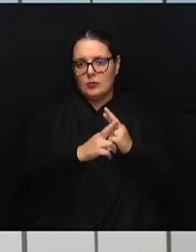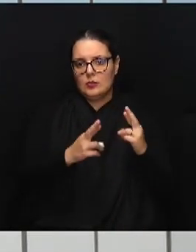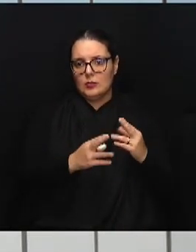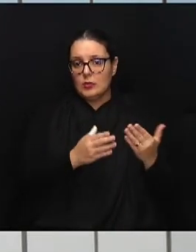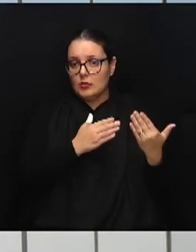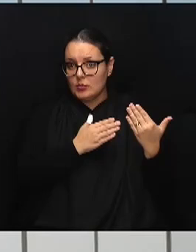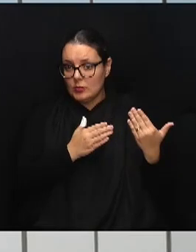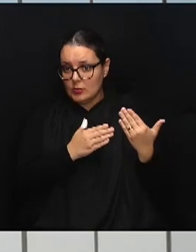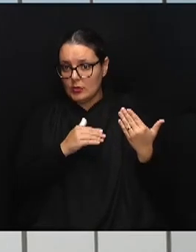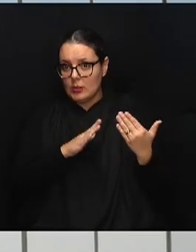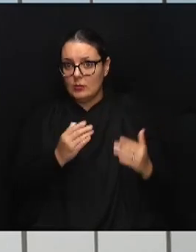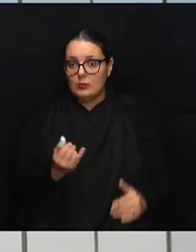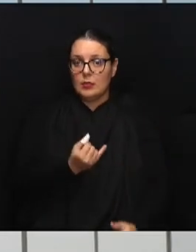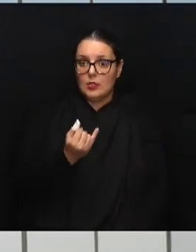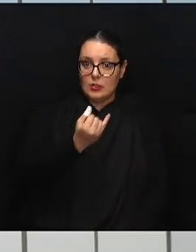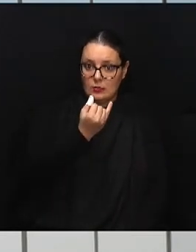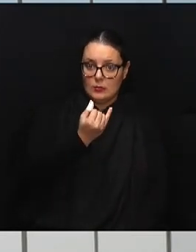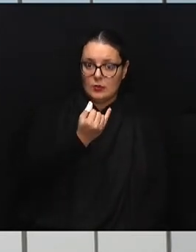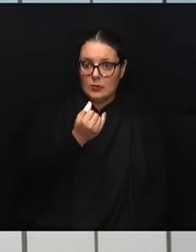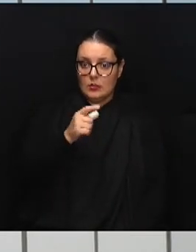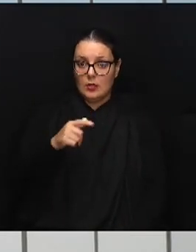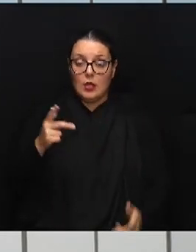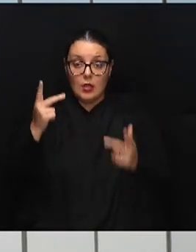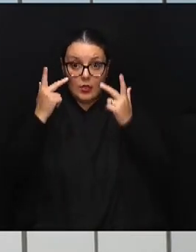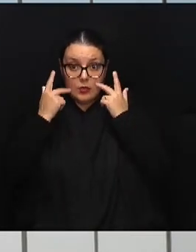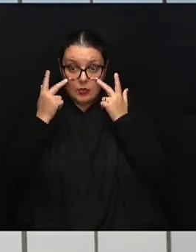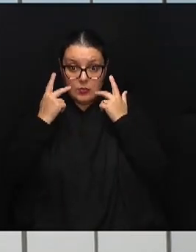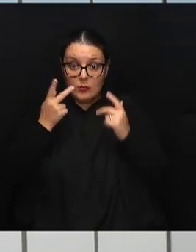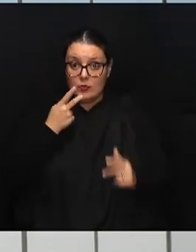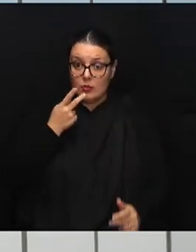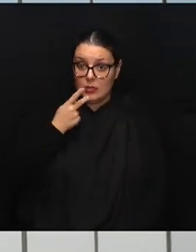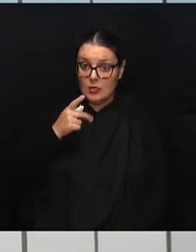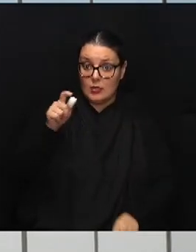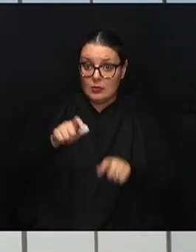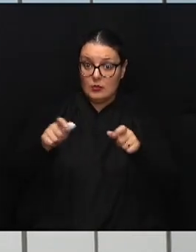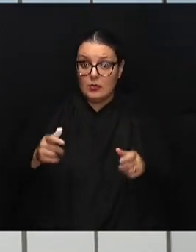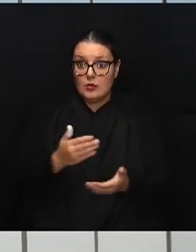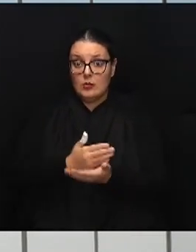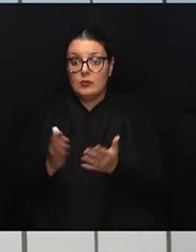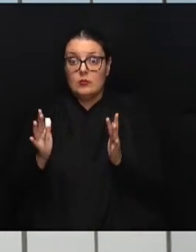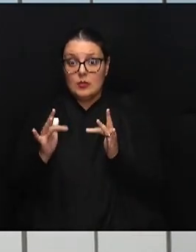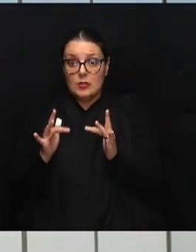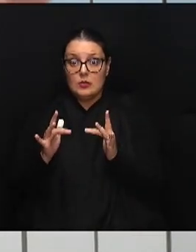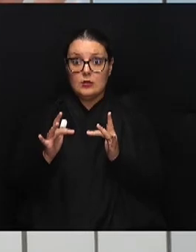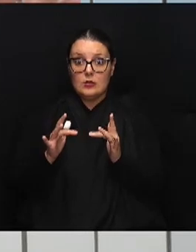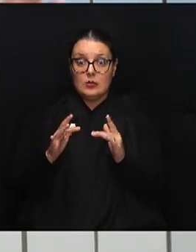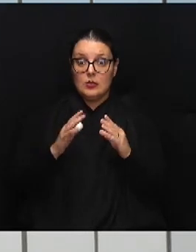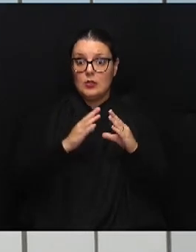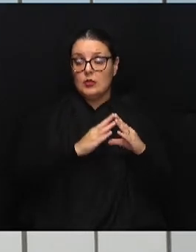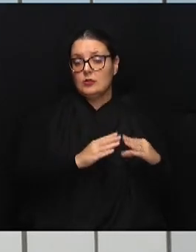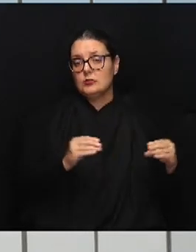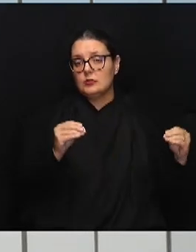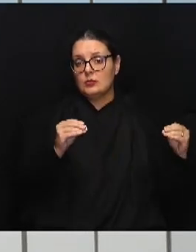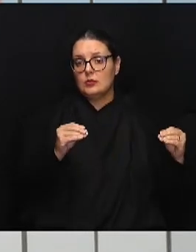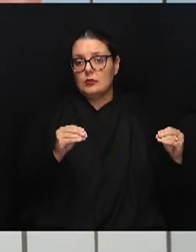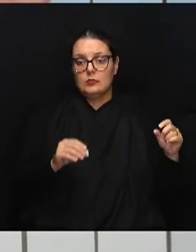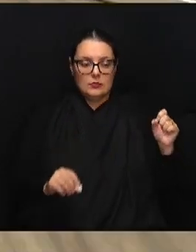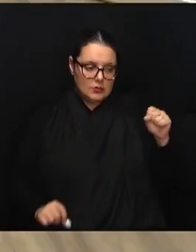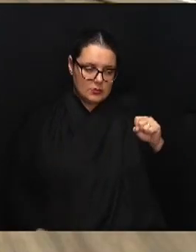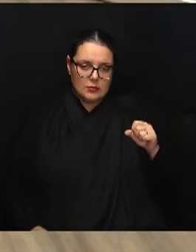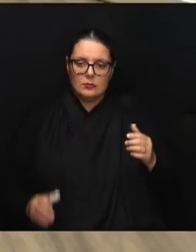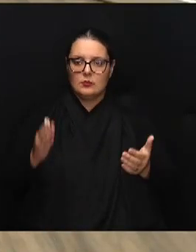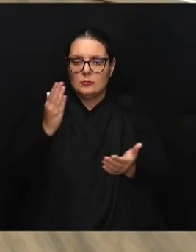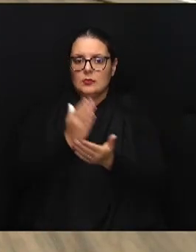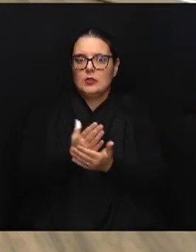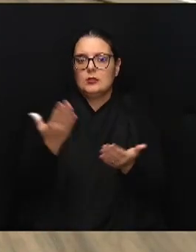supostamente seria mais importante. É muito comum o relato de que as pessoas começam a namorar e desaparecem, né? Sim. Para de sair